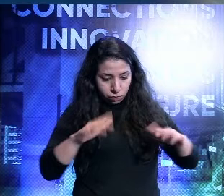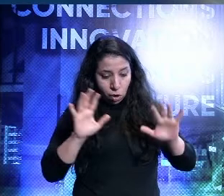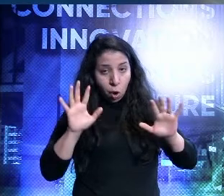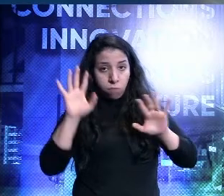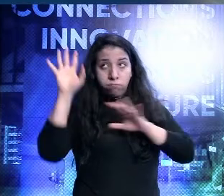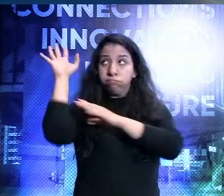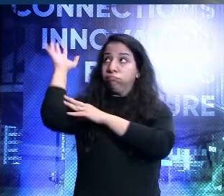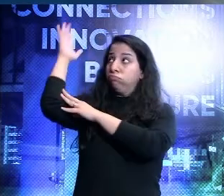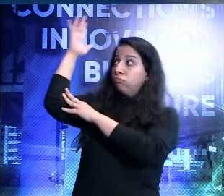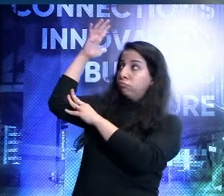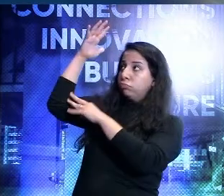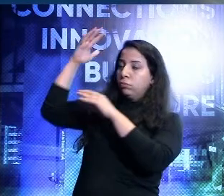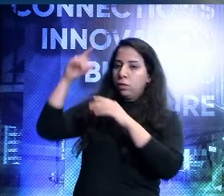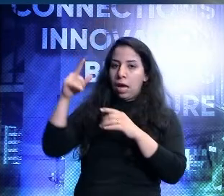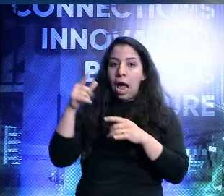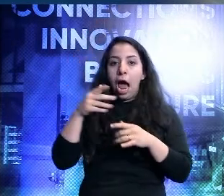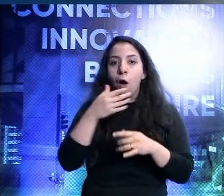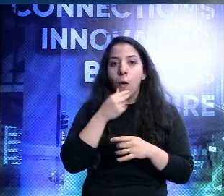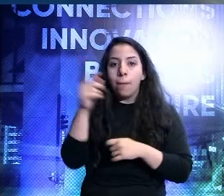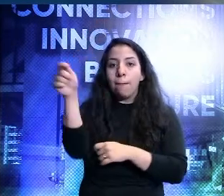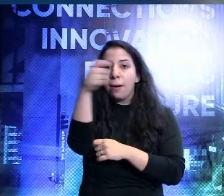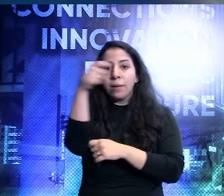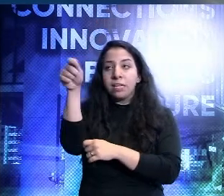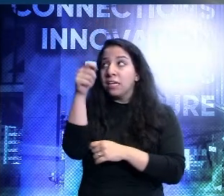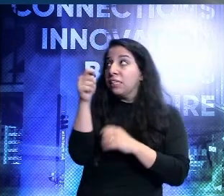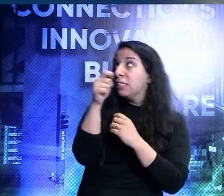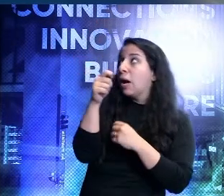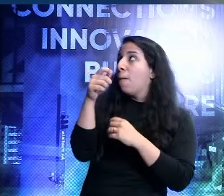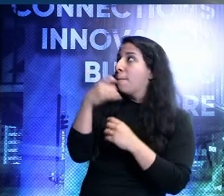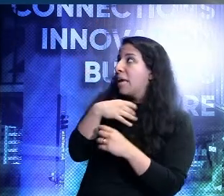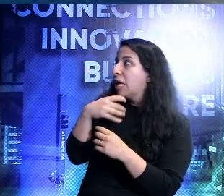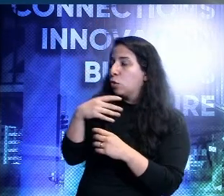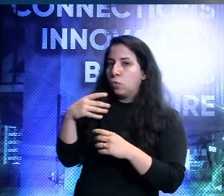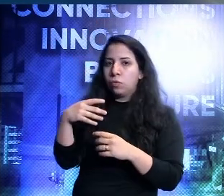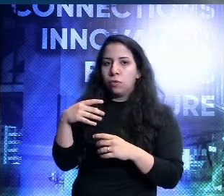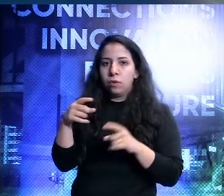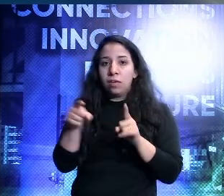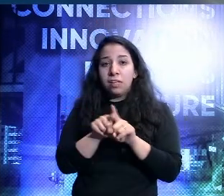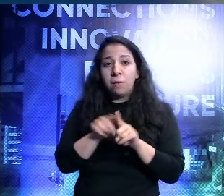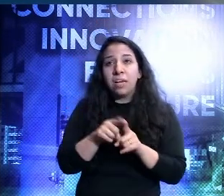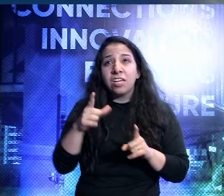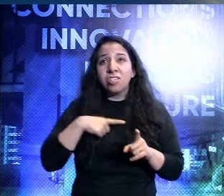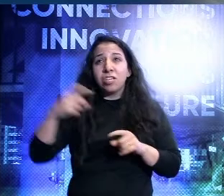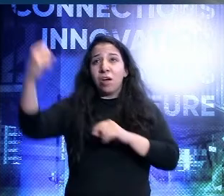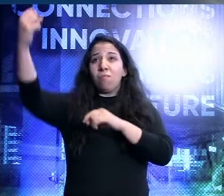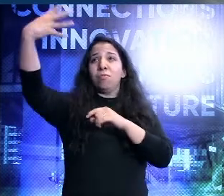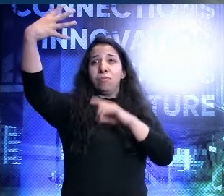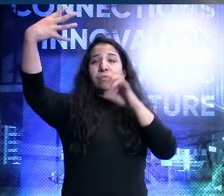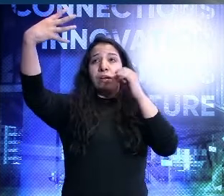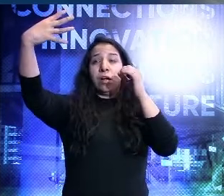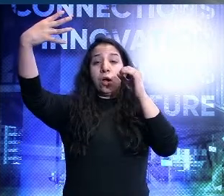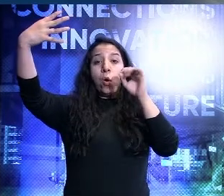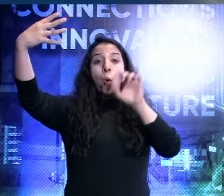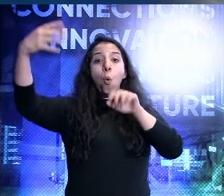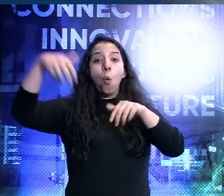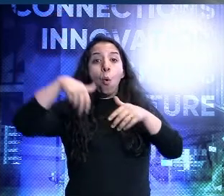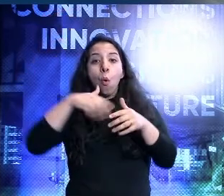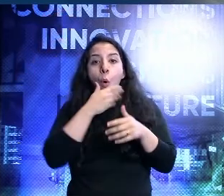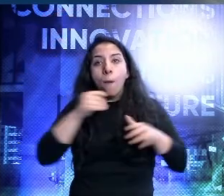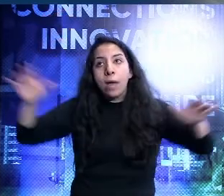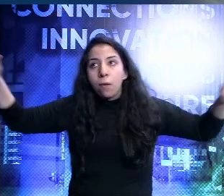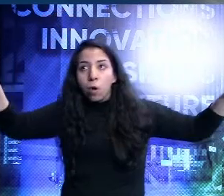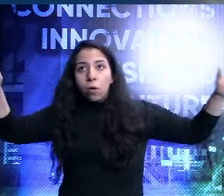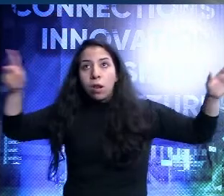visão do goleiro, e ele tomou um gol. Ou seja, o time jogou muito mal. Só que por vários fatores que eu